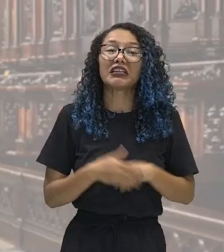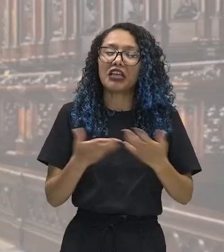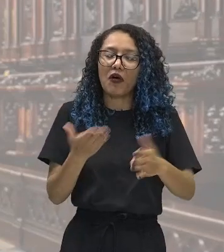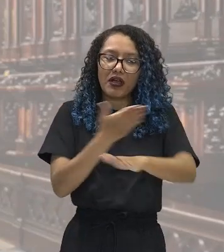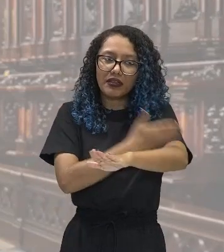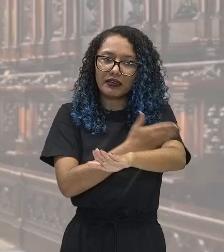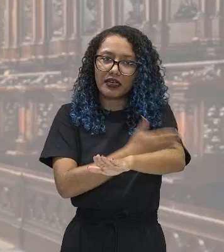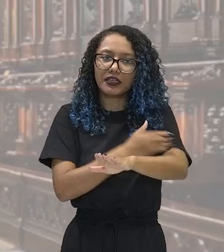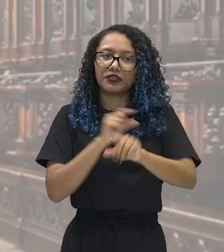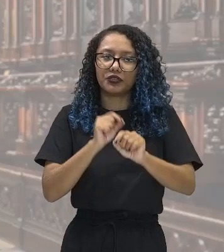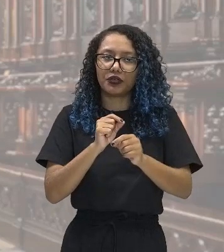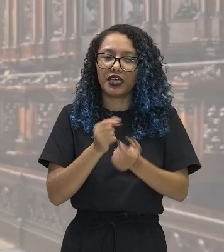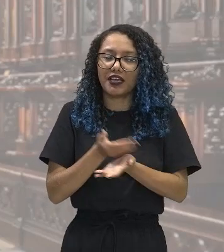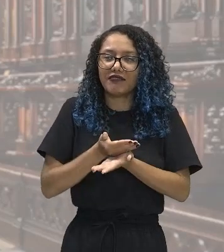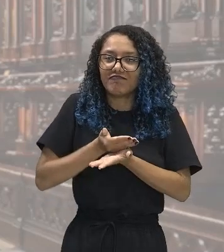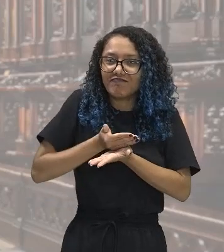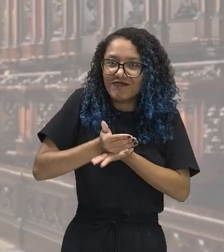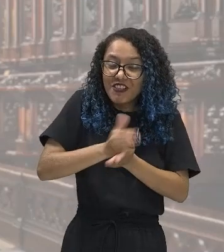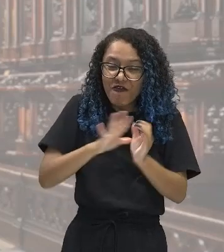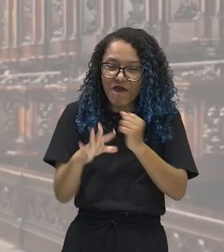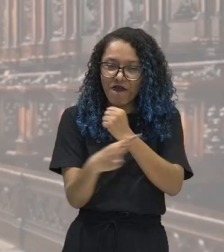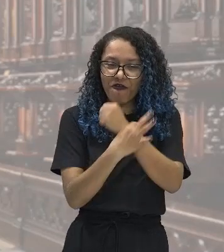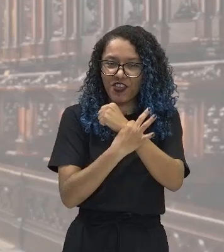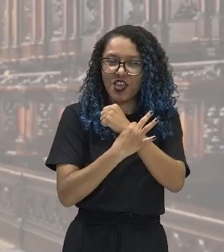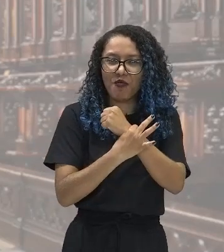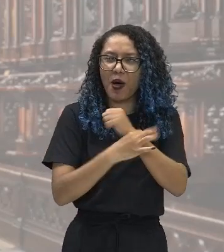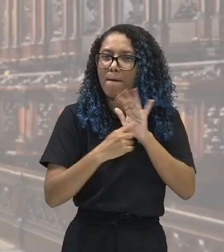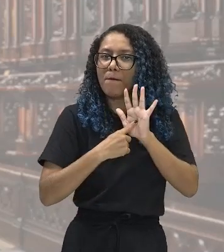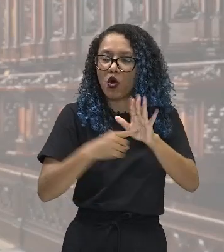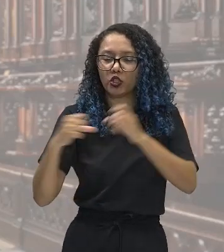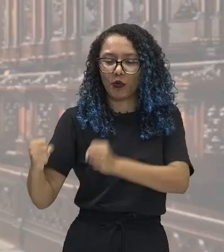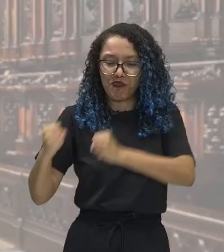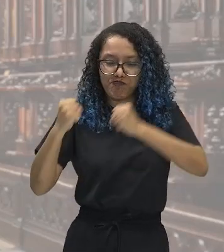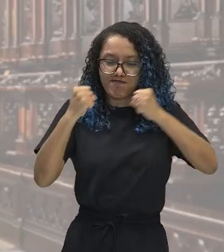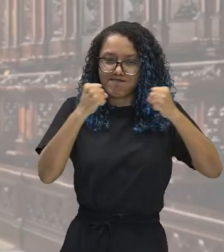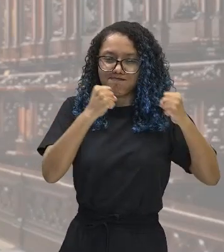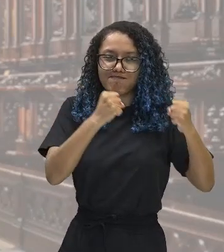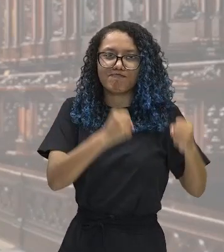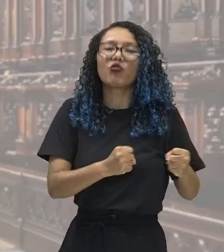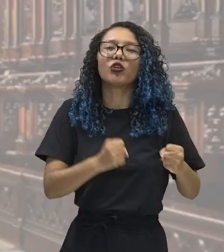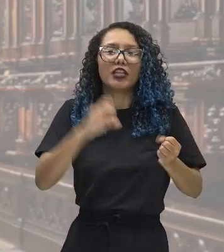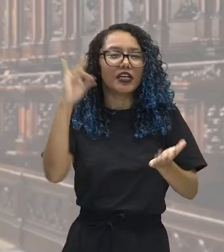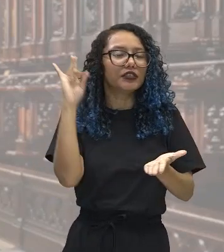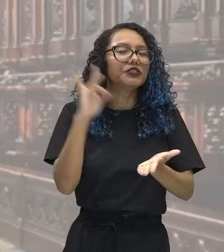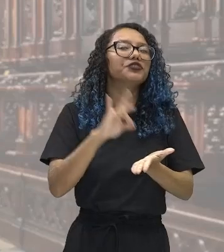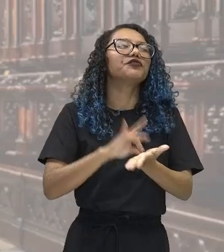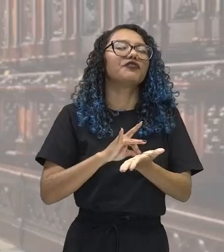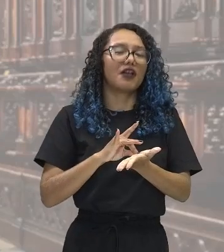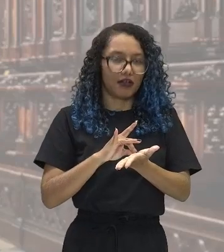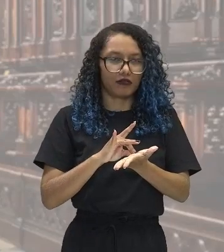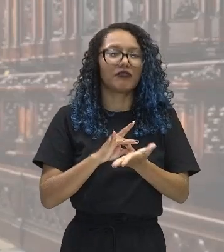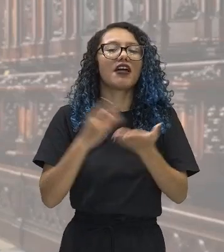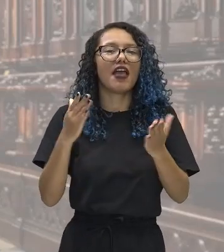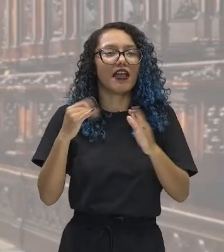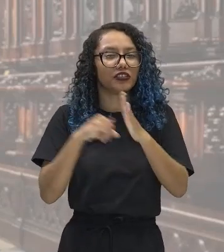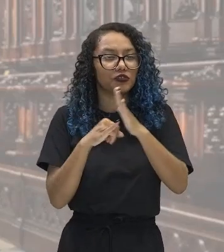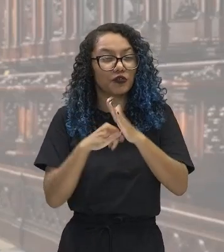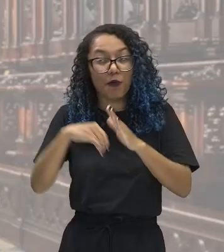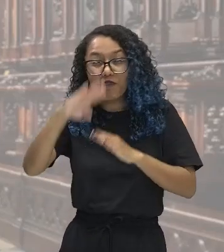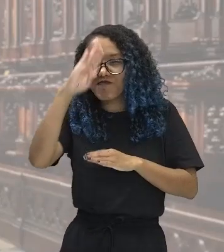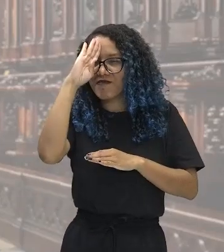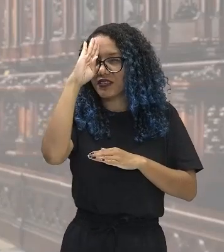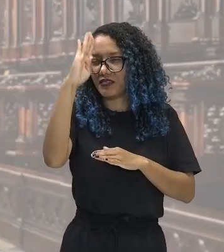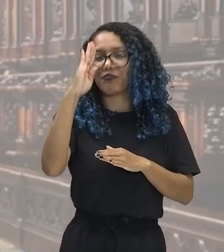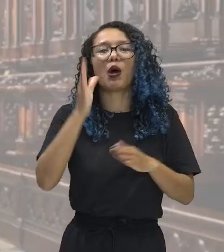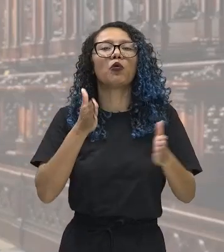as estacas de seu poderio e se estabelece como principal instituição daquele